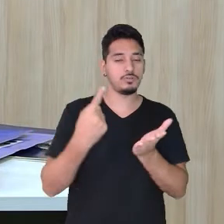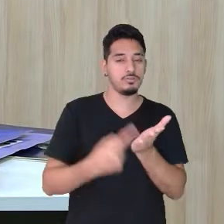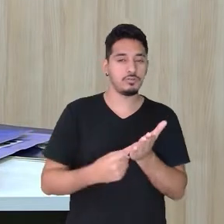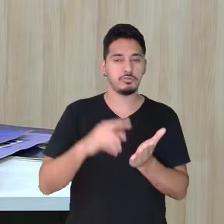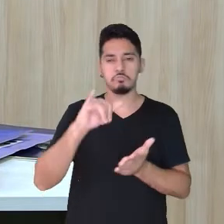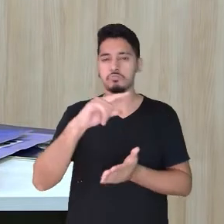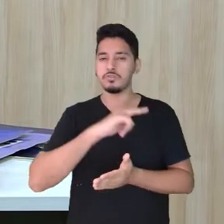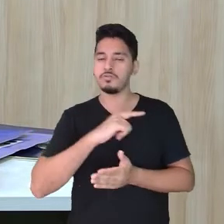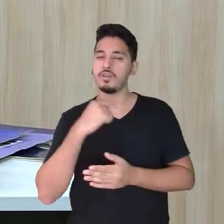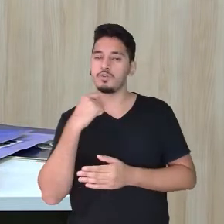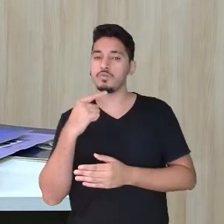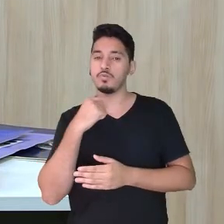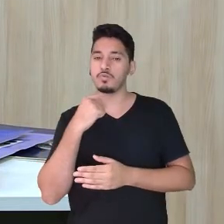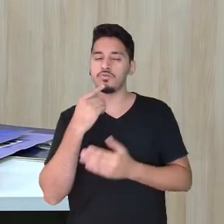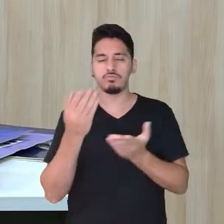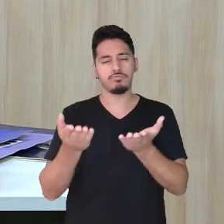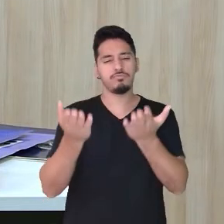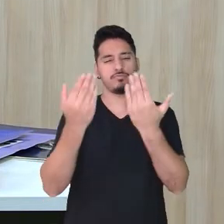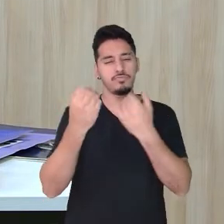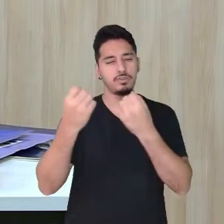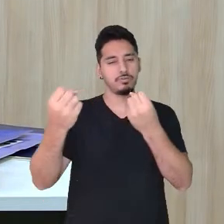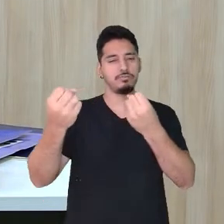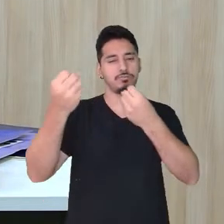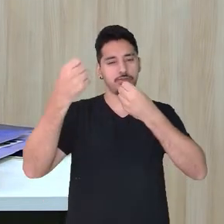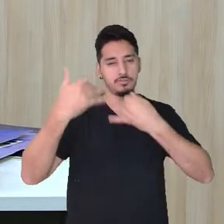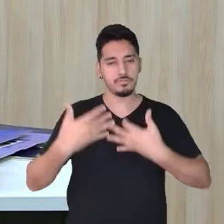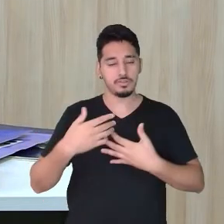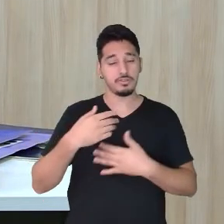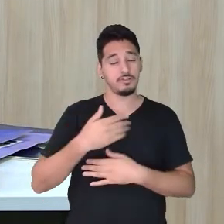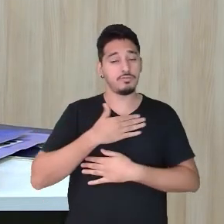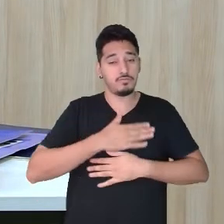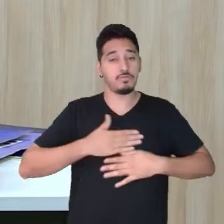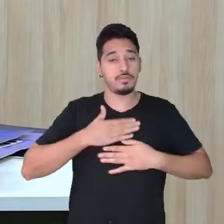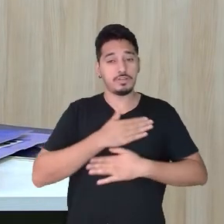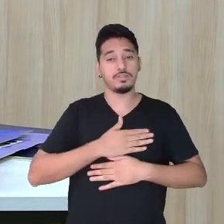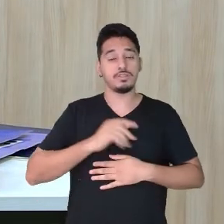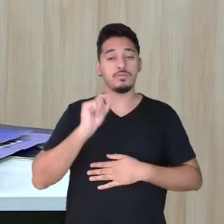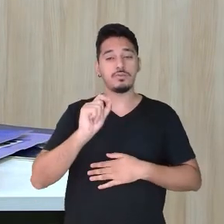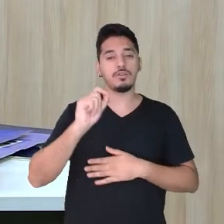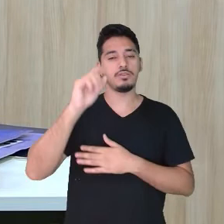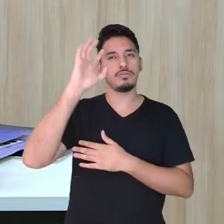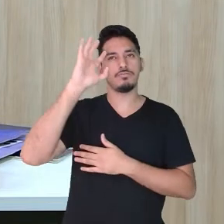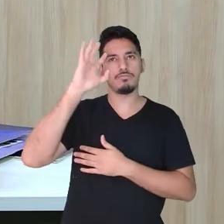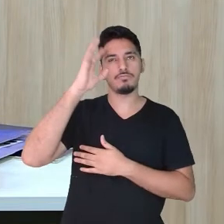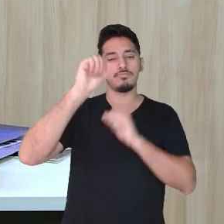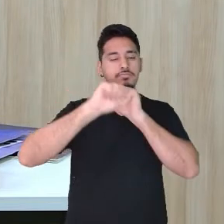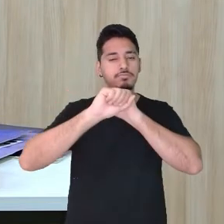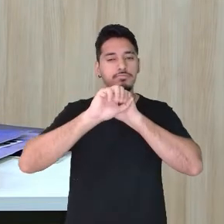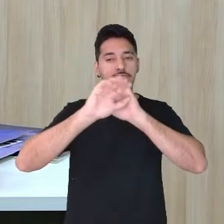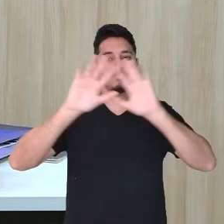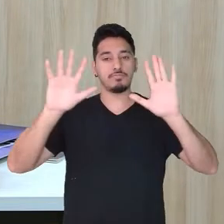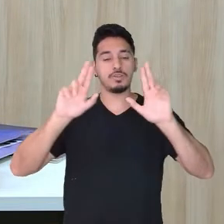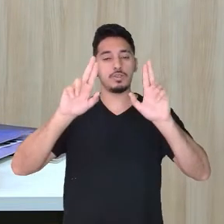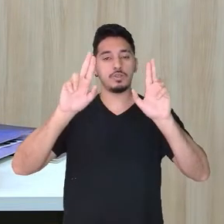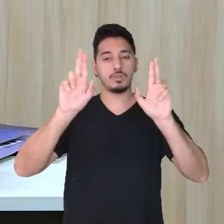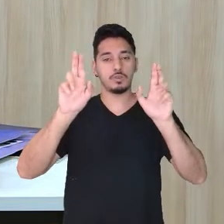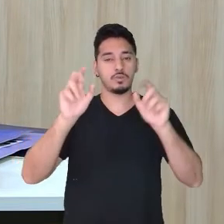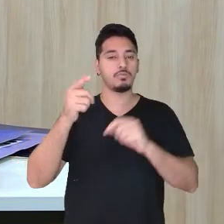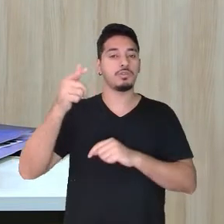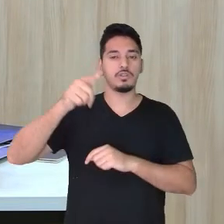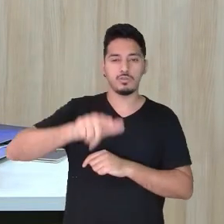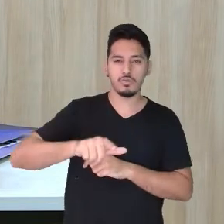Se tiver alguma dúvida, traz aqui pra gente, que nós temos o prazer de vir tratar desse assunto mais uma